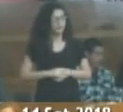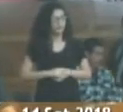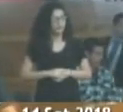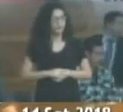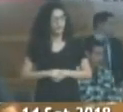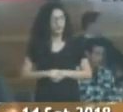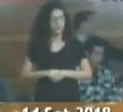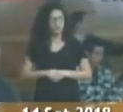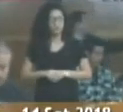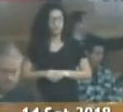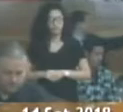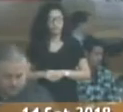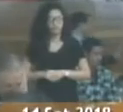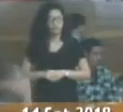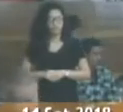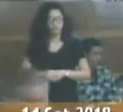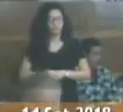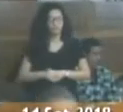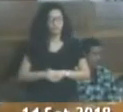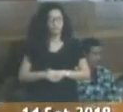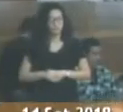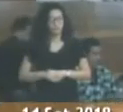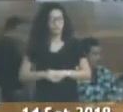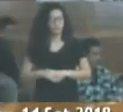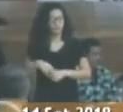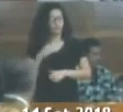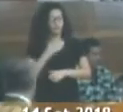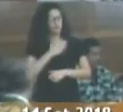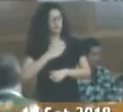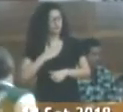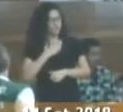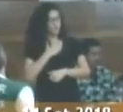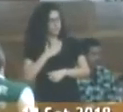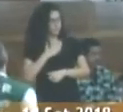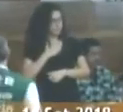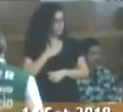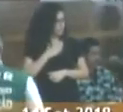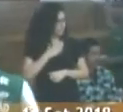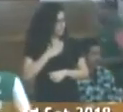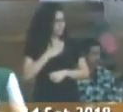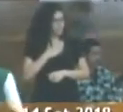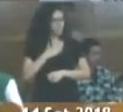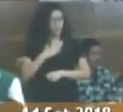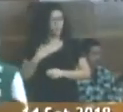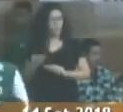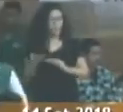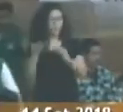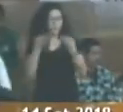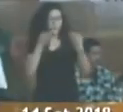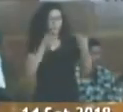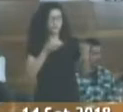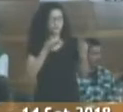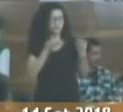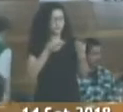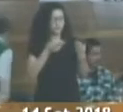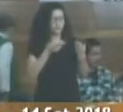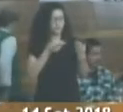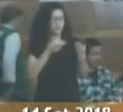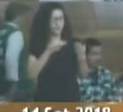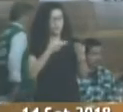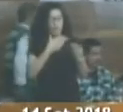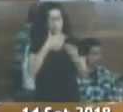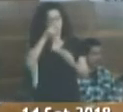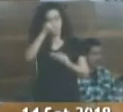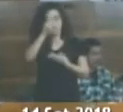viver, né? E eu gostaria de convidar o doutor